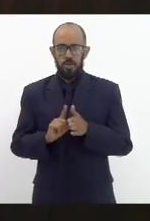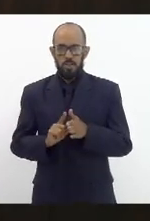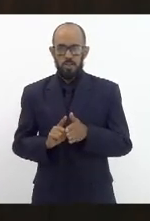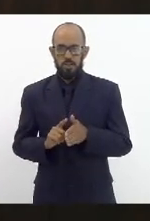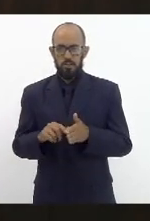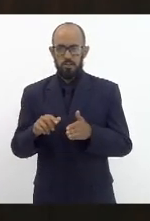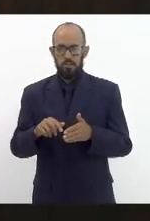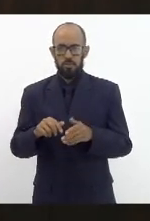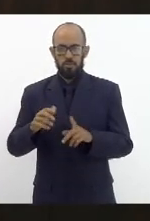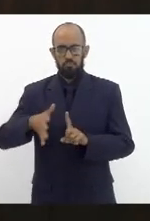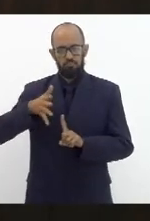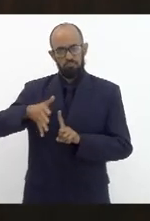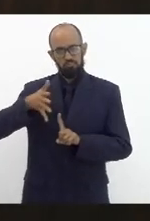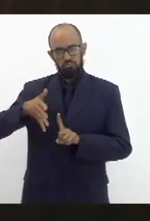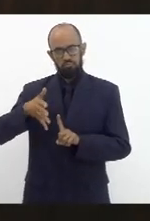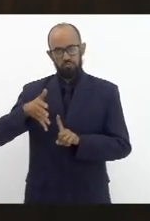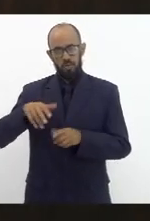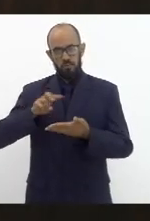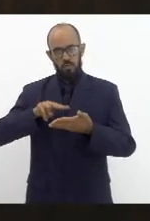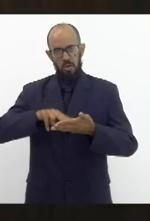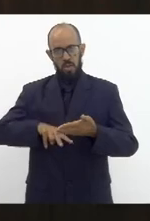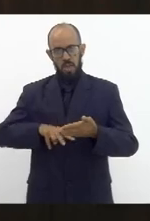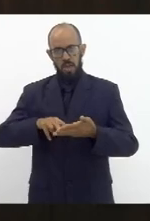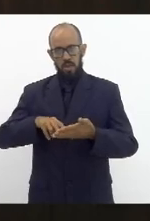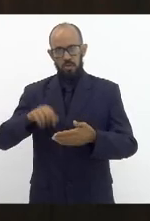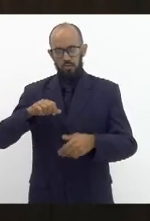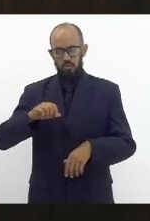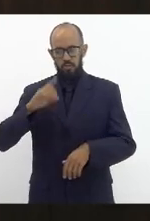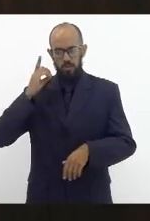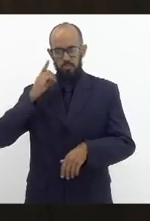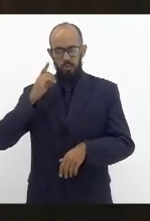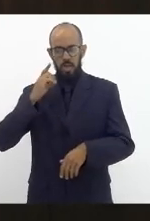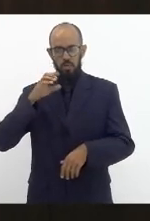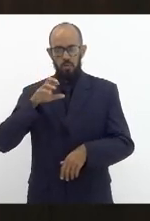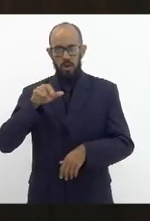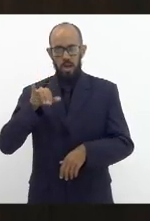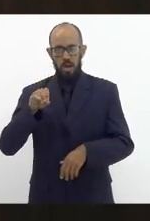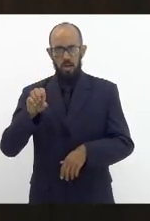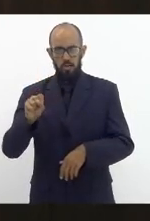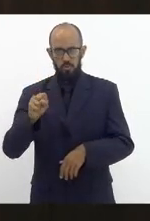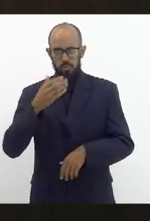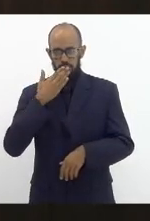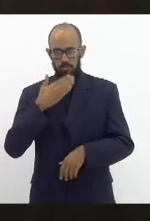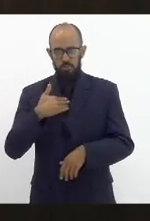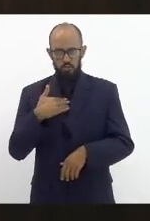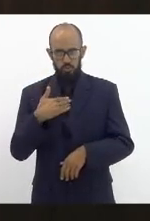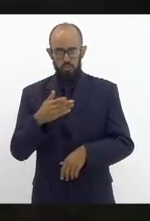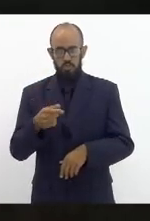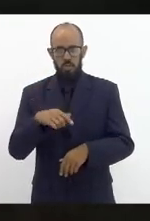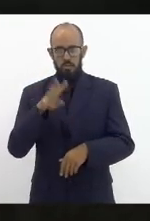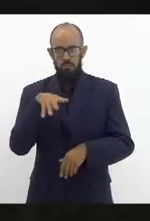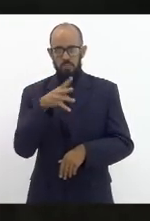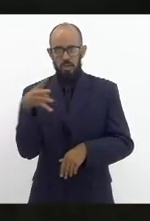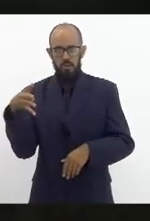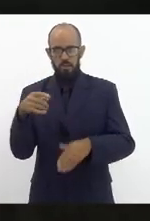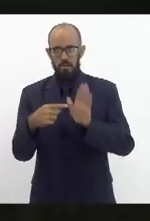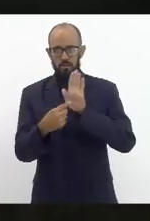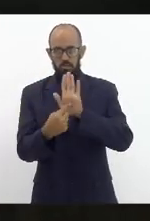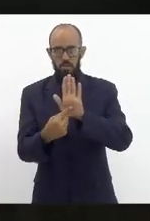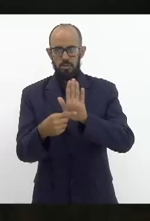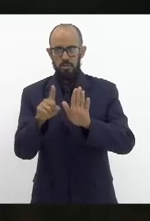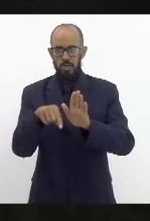aqui o deputado Carlos Augusto, essa planilha que ele apresenta, que é